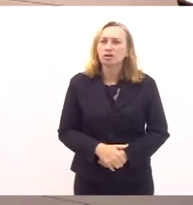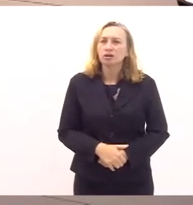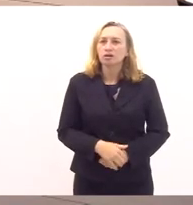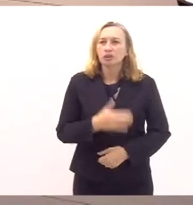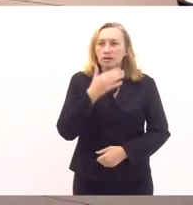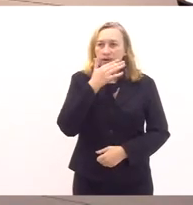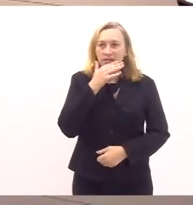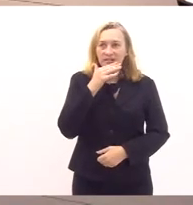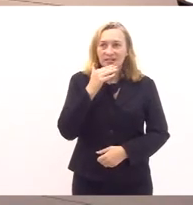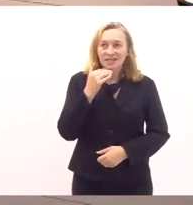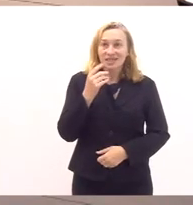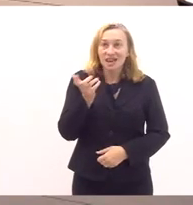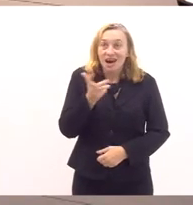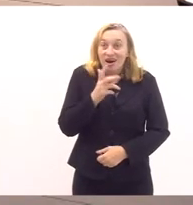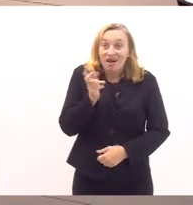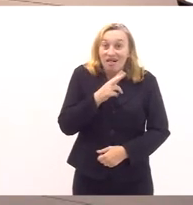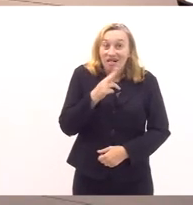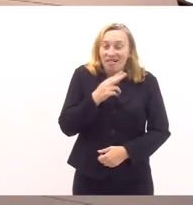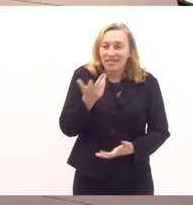Ok. Caramba, vou ter que cronometrar.